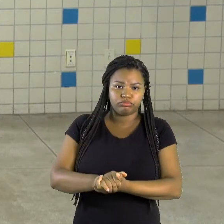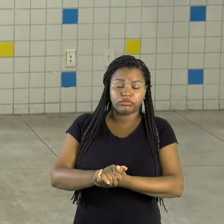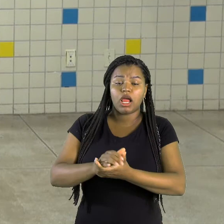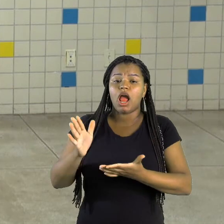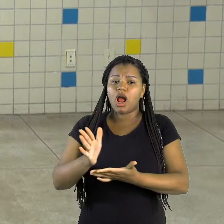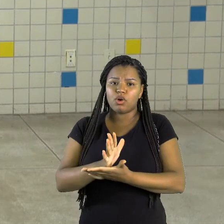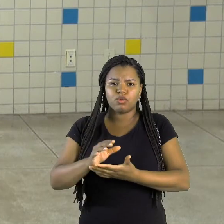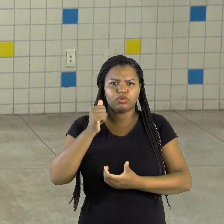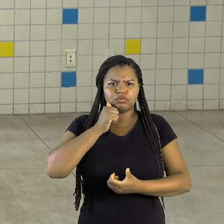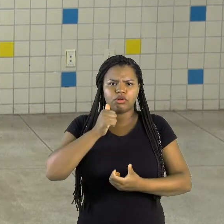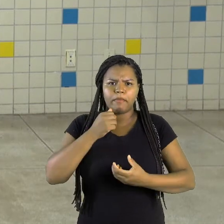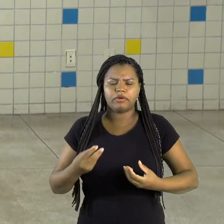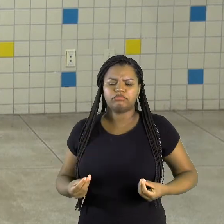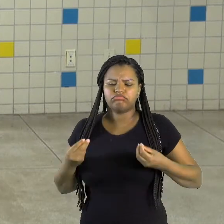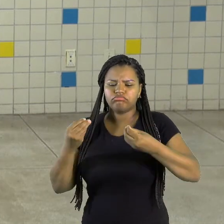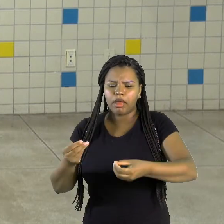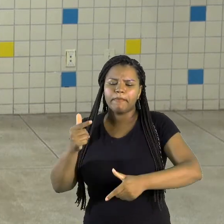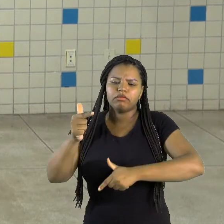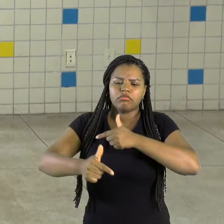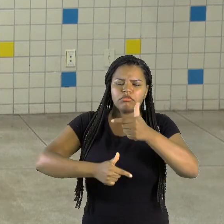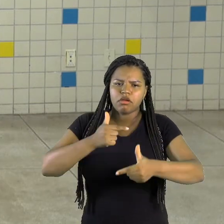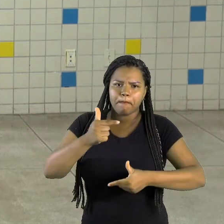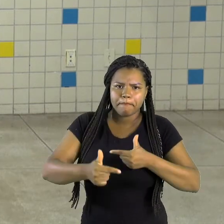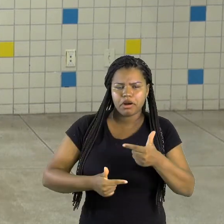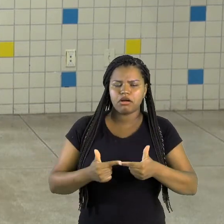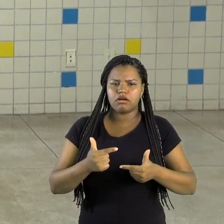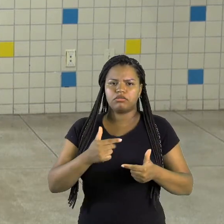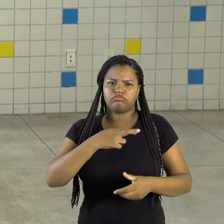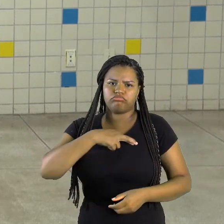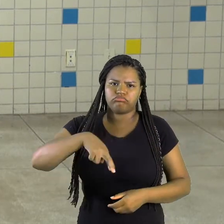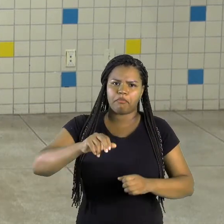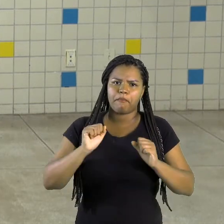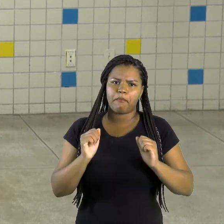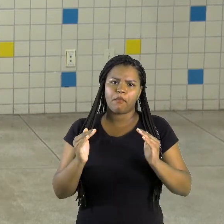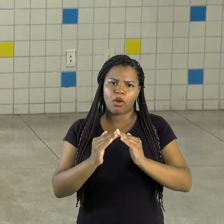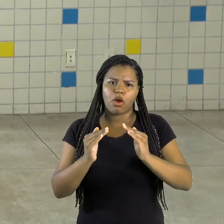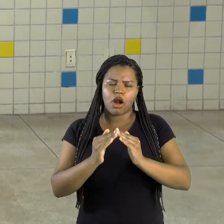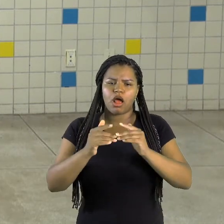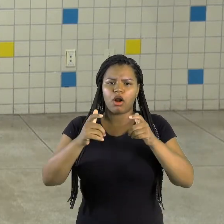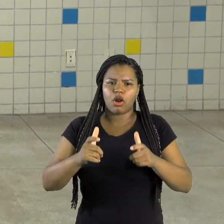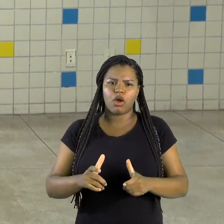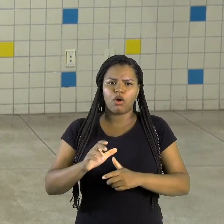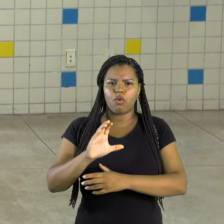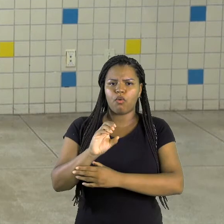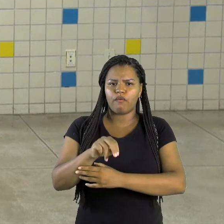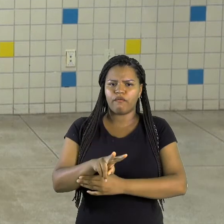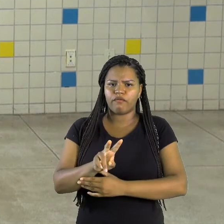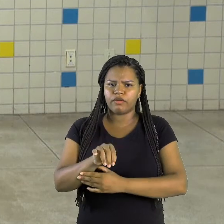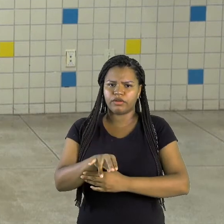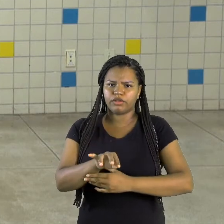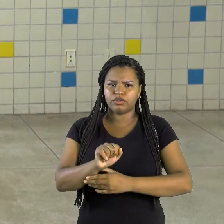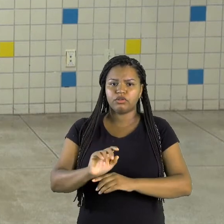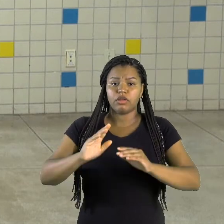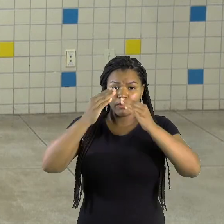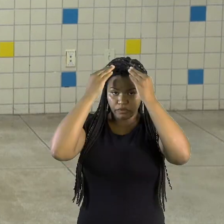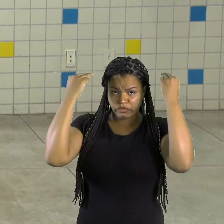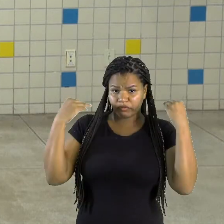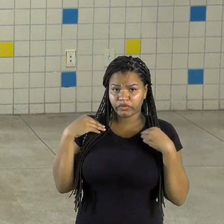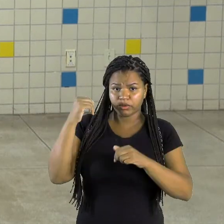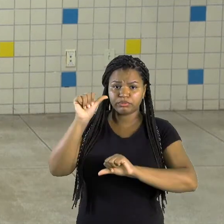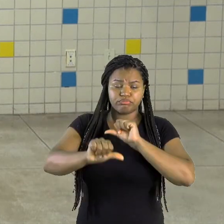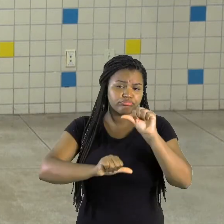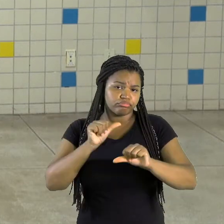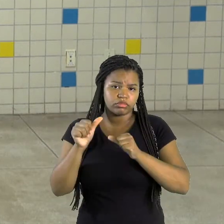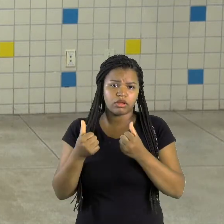doar-se para o trabalho religioso. Podiam viver nos conventos, podiam se tornar freiras, podiam viver para a oração e ali no seio